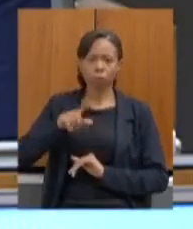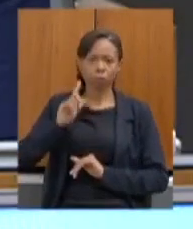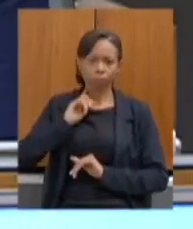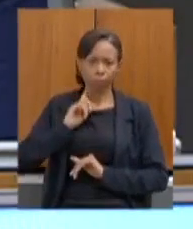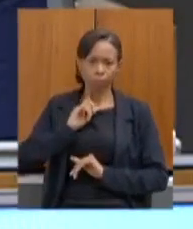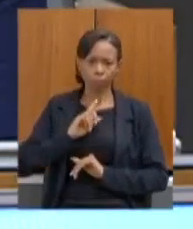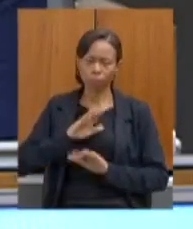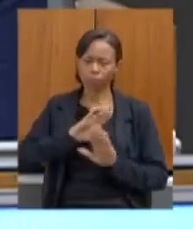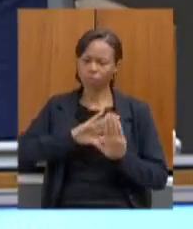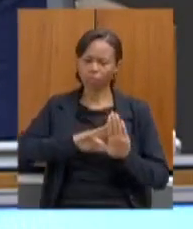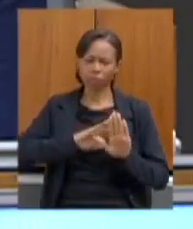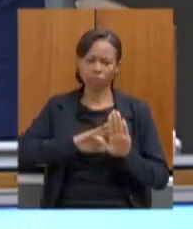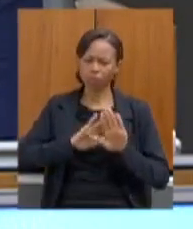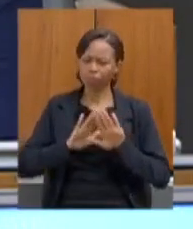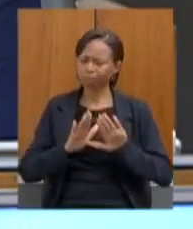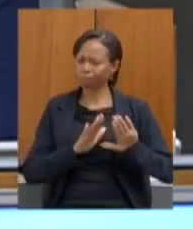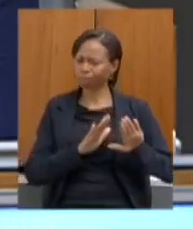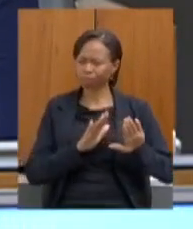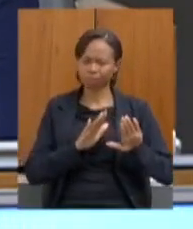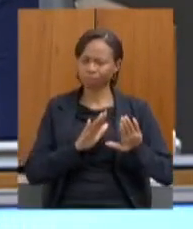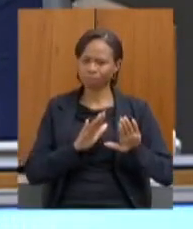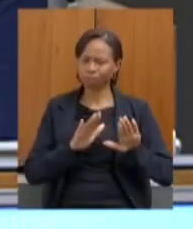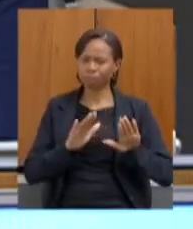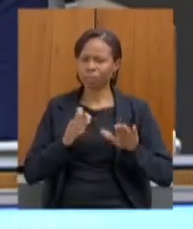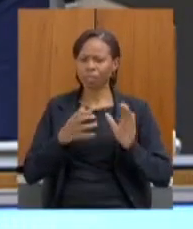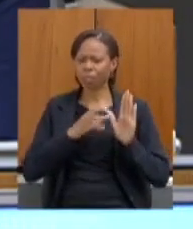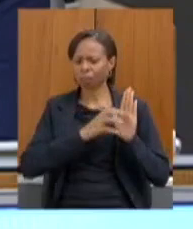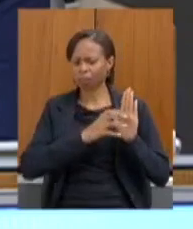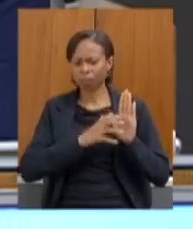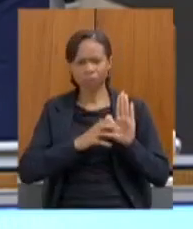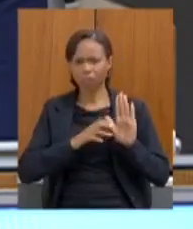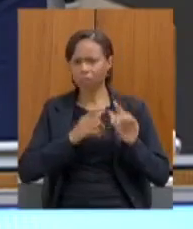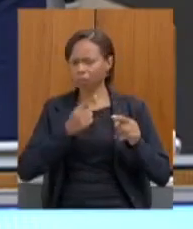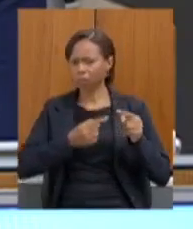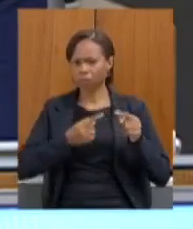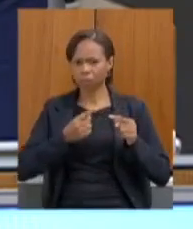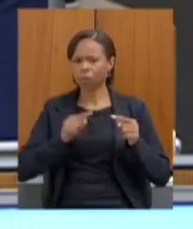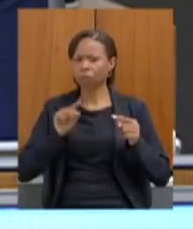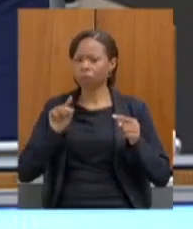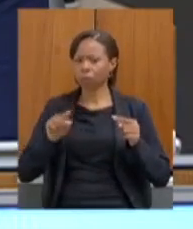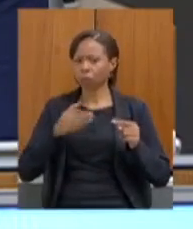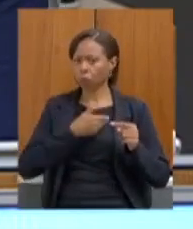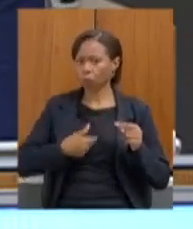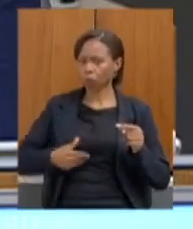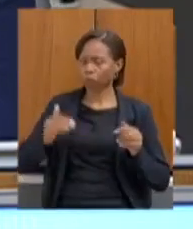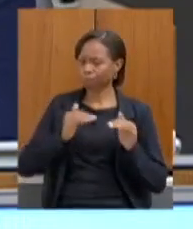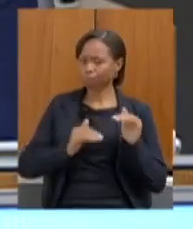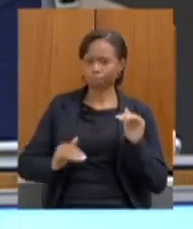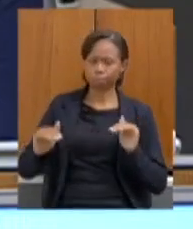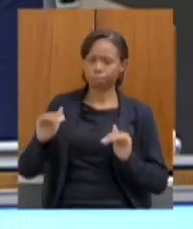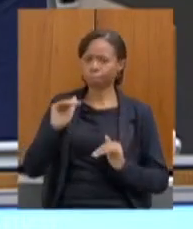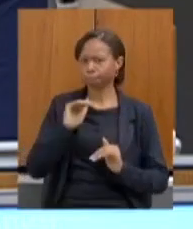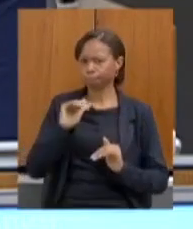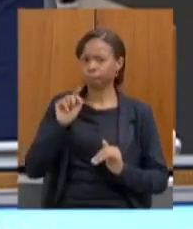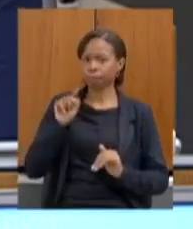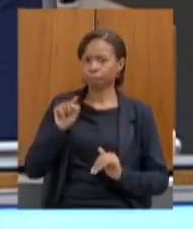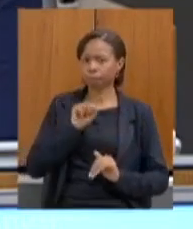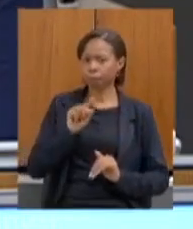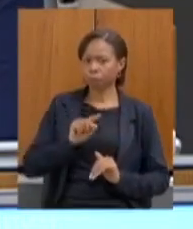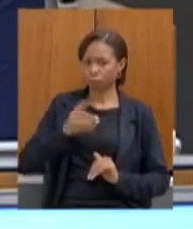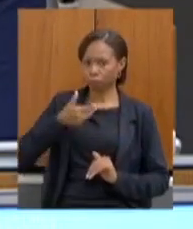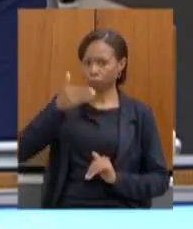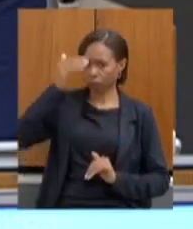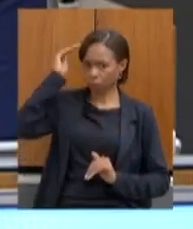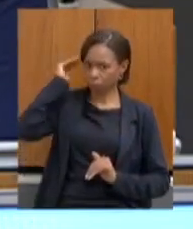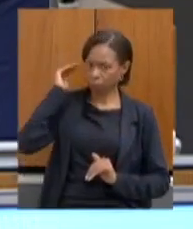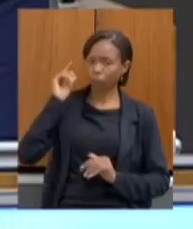discussões ideológicas, acima de discussões partidárias, este governo, liderado pelo governador Romeu Zema, tem a clara